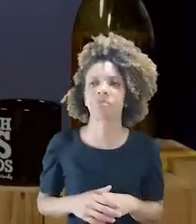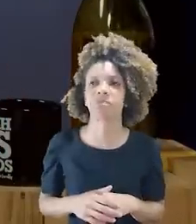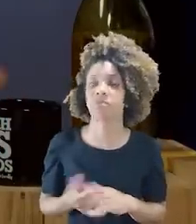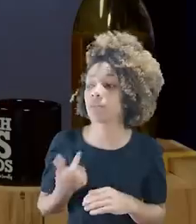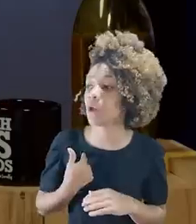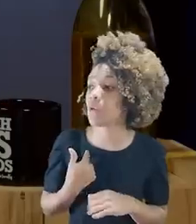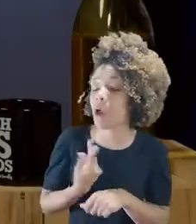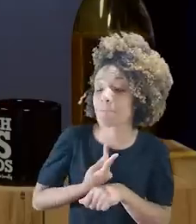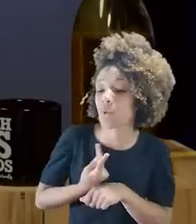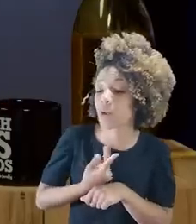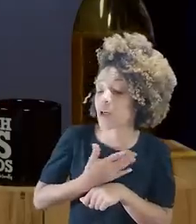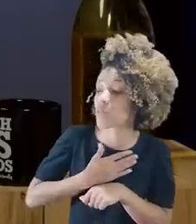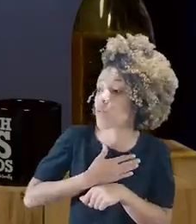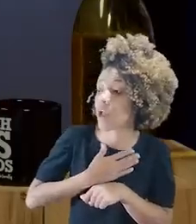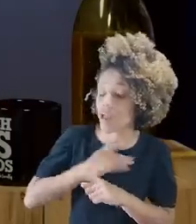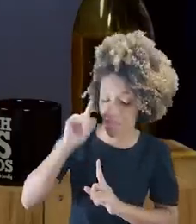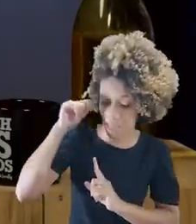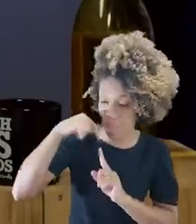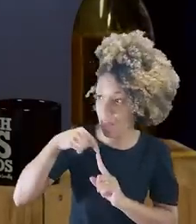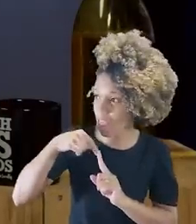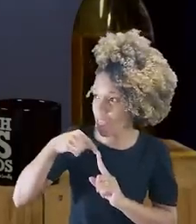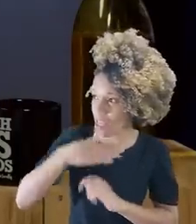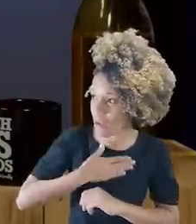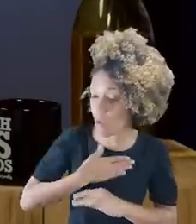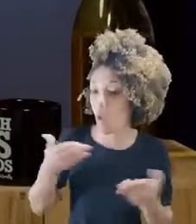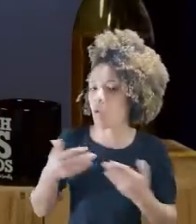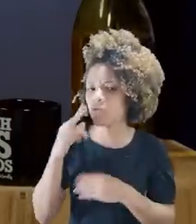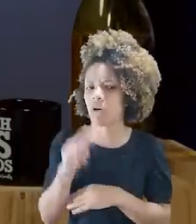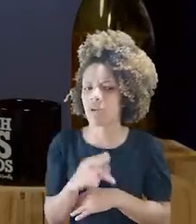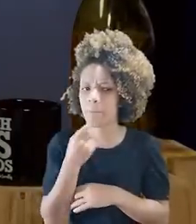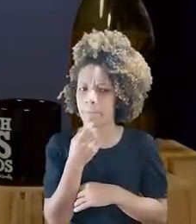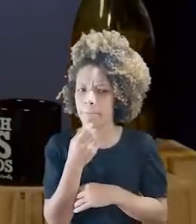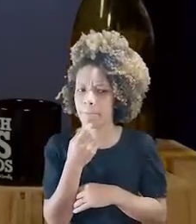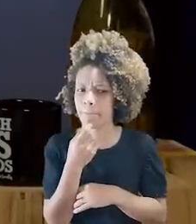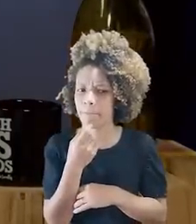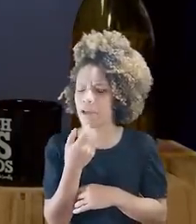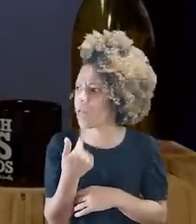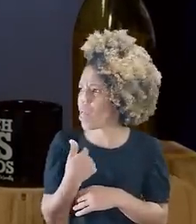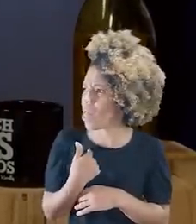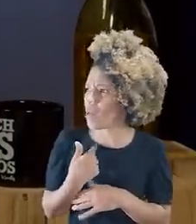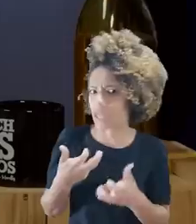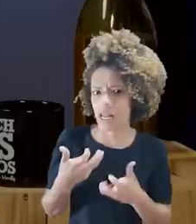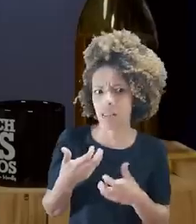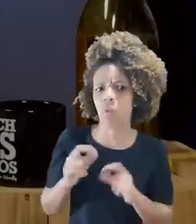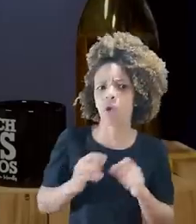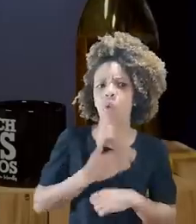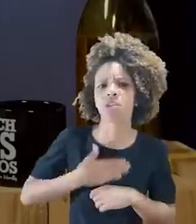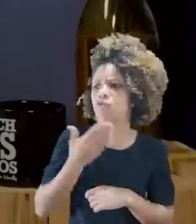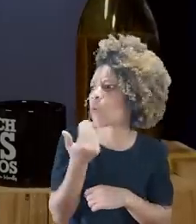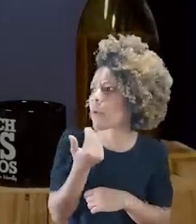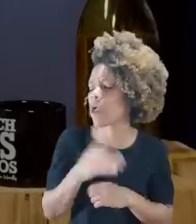atrás de mim eu tava em busca de mim hoje eu vejo olho falo gente eu tava não sabia o que que eu gostava de